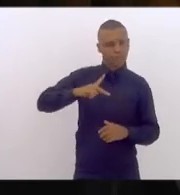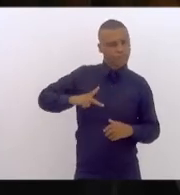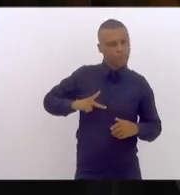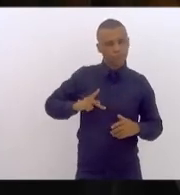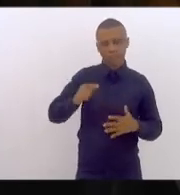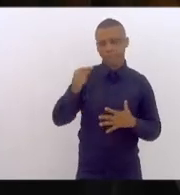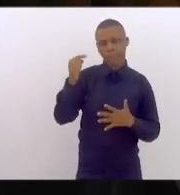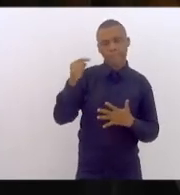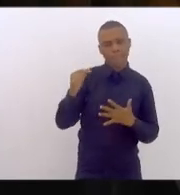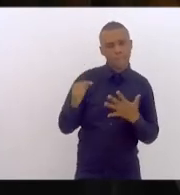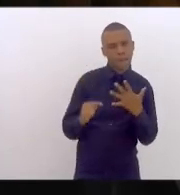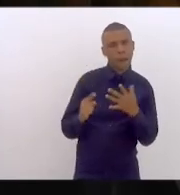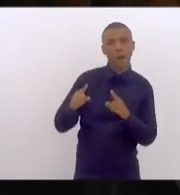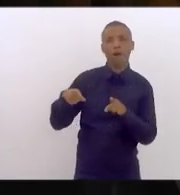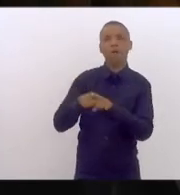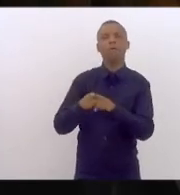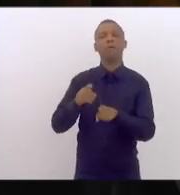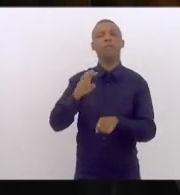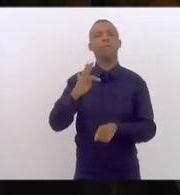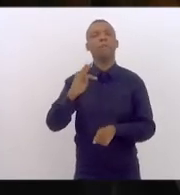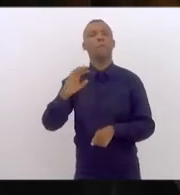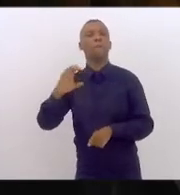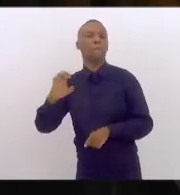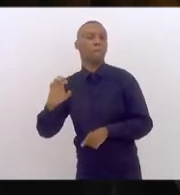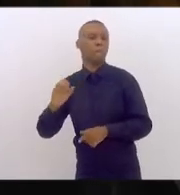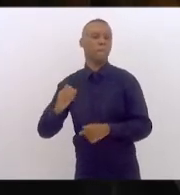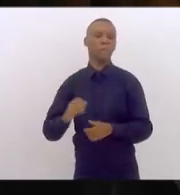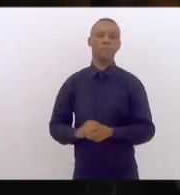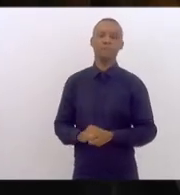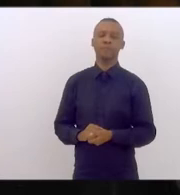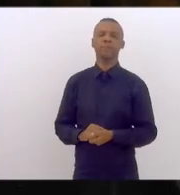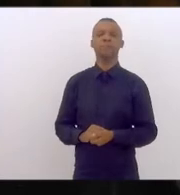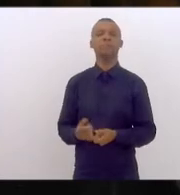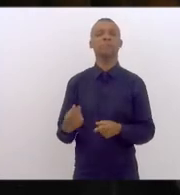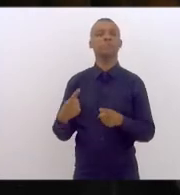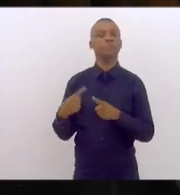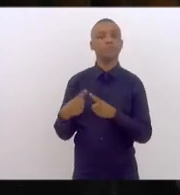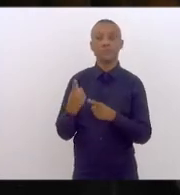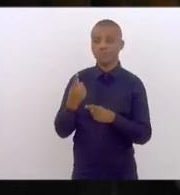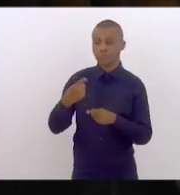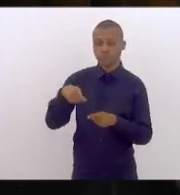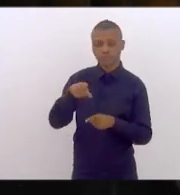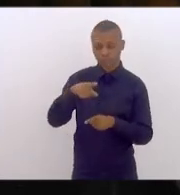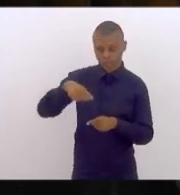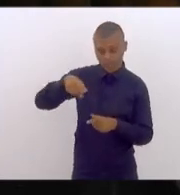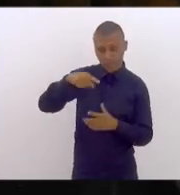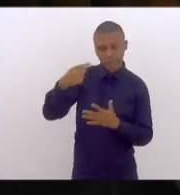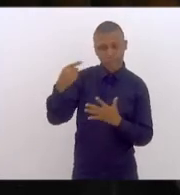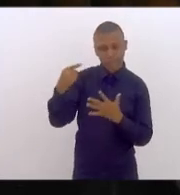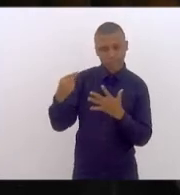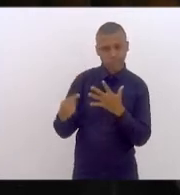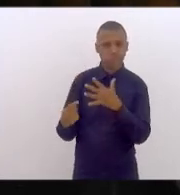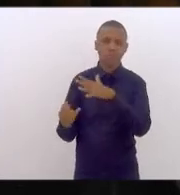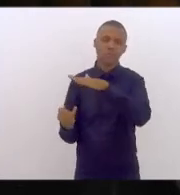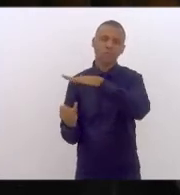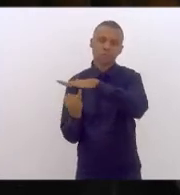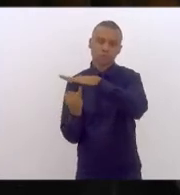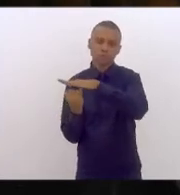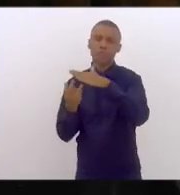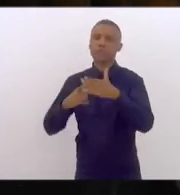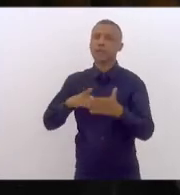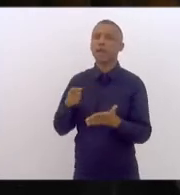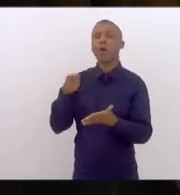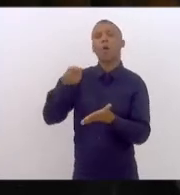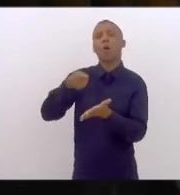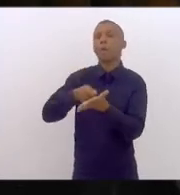e o Tribunal de Contas porque são essas instituições que tem a